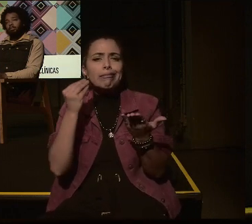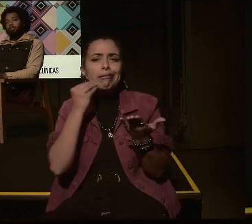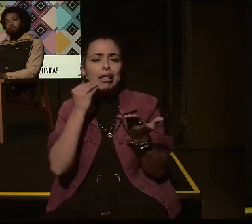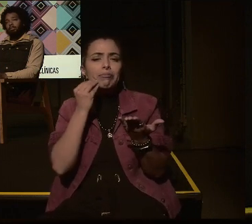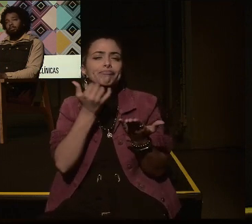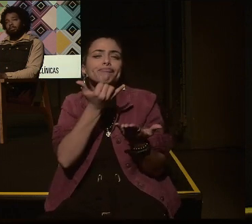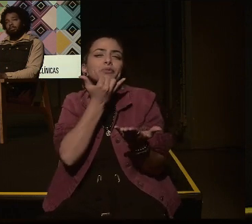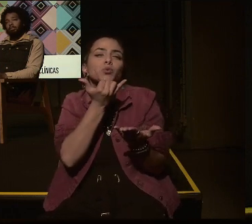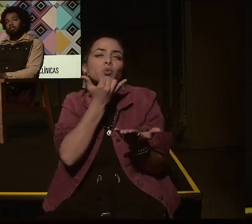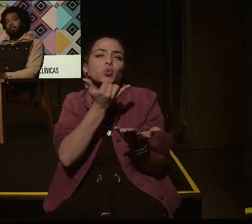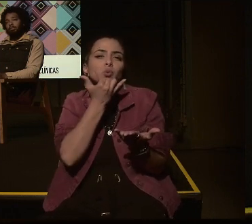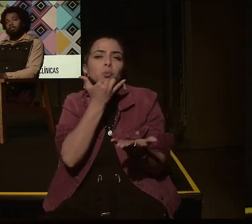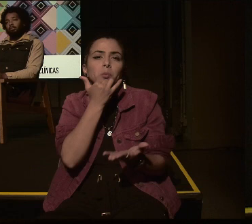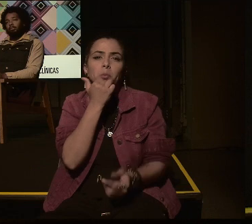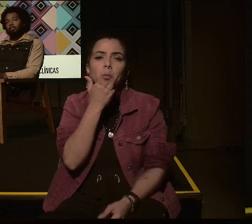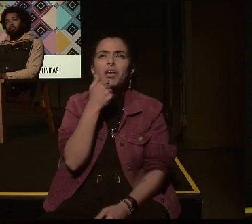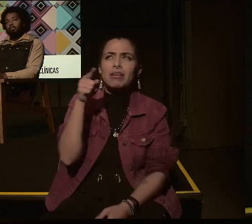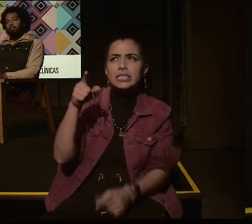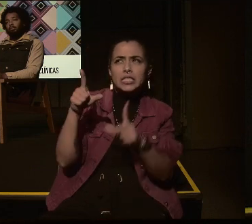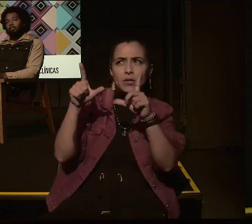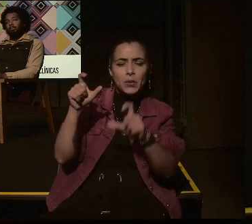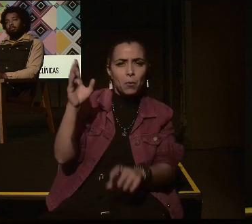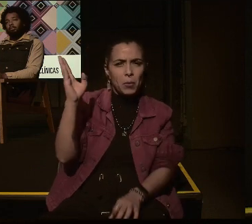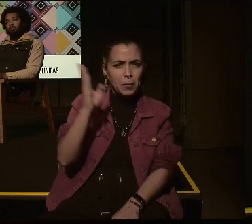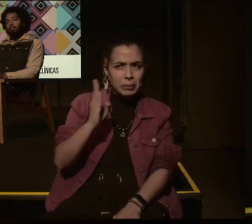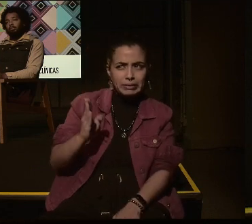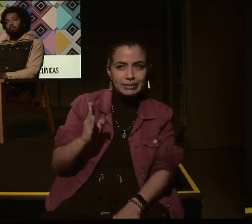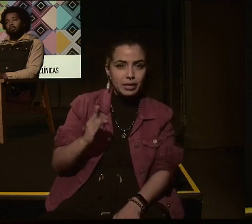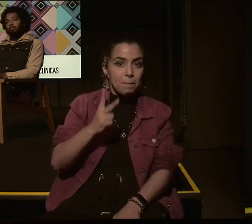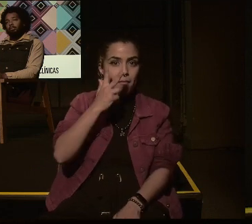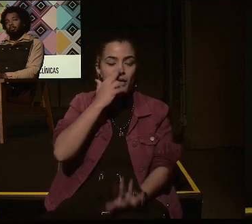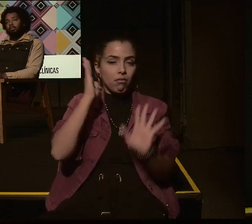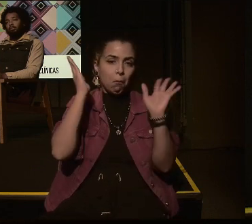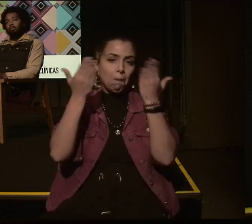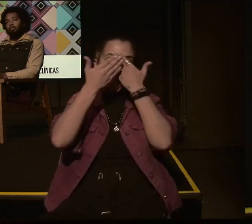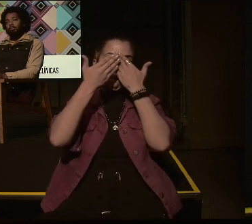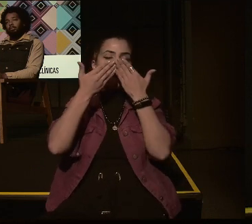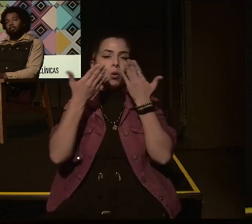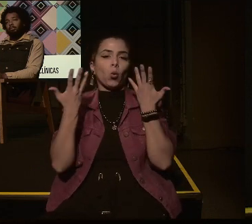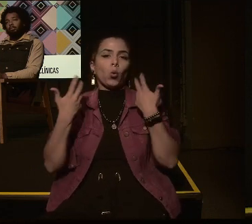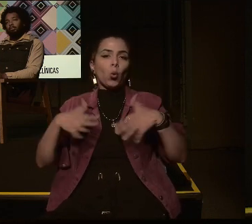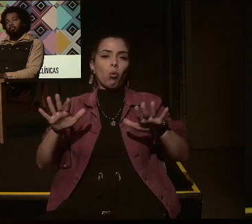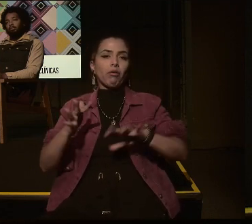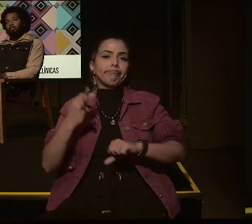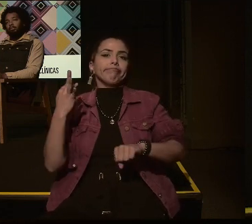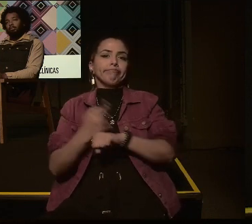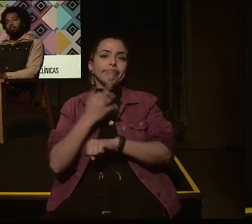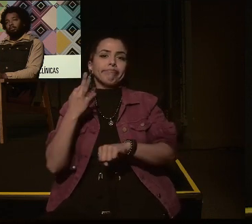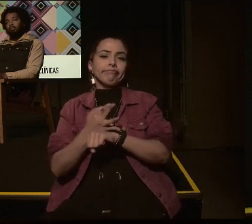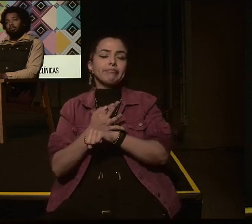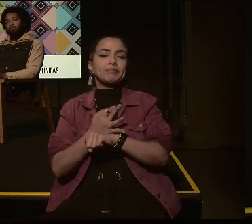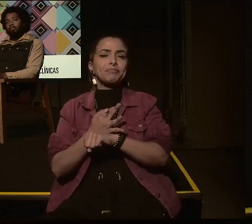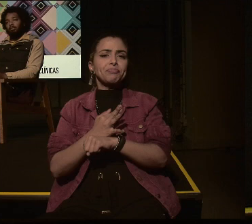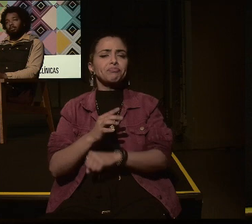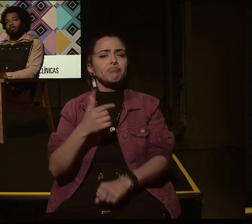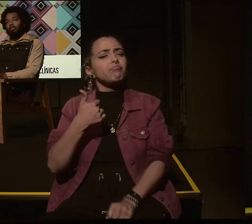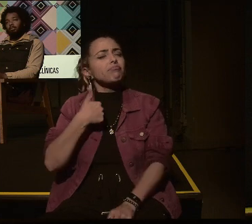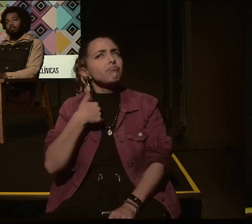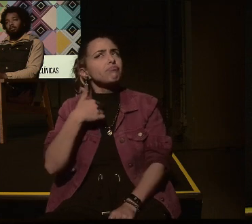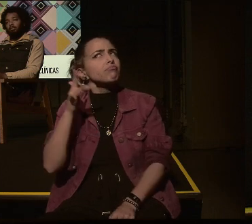no Brasil isso, será? Tinha essa resistência. E aí uma coisa que eu fiquei